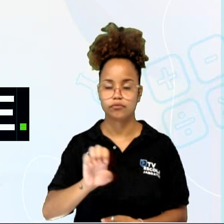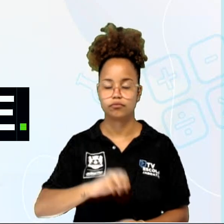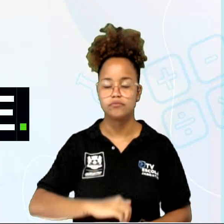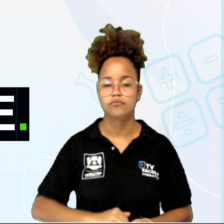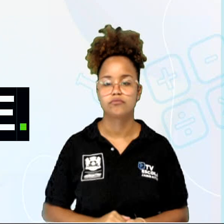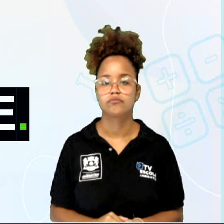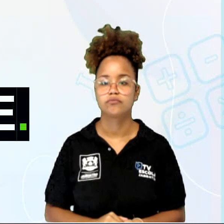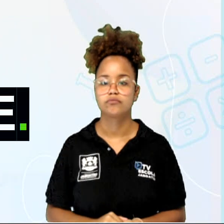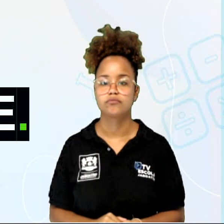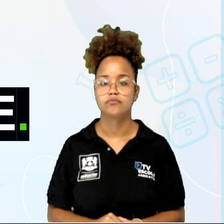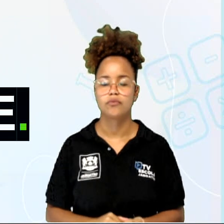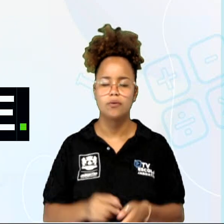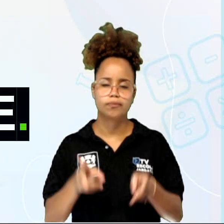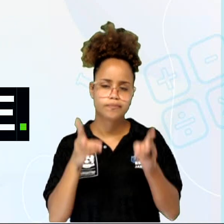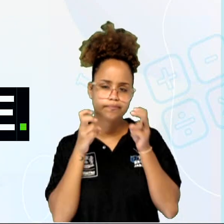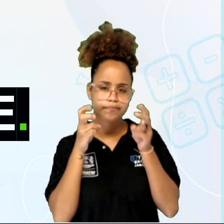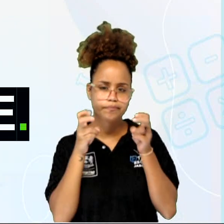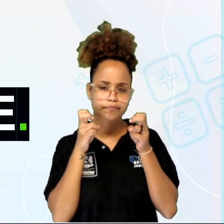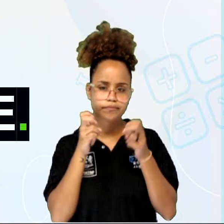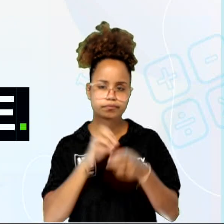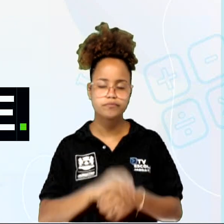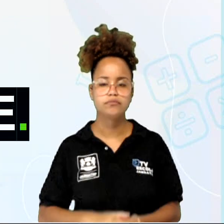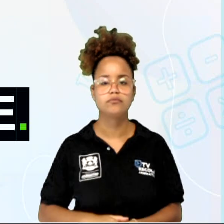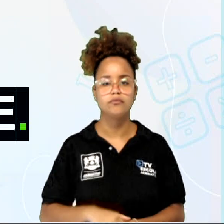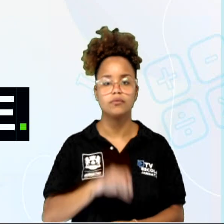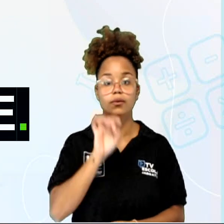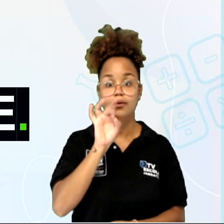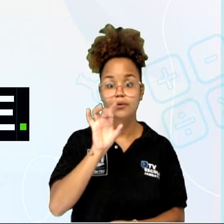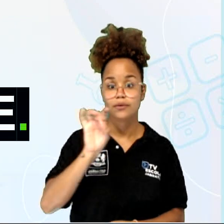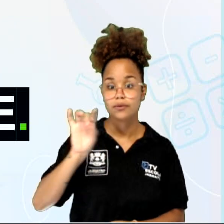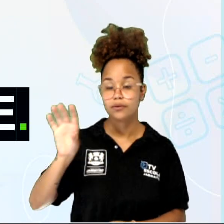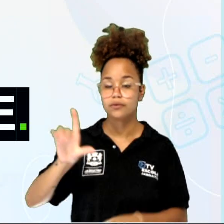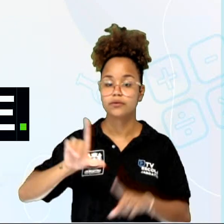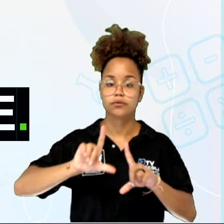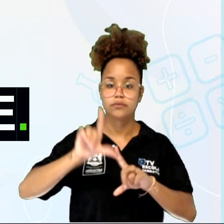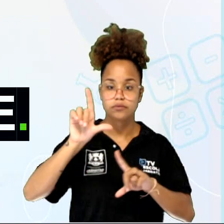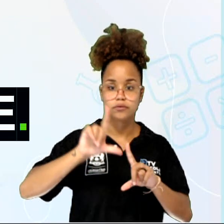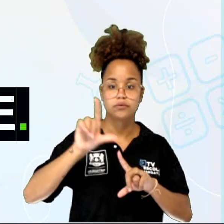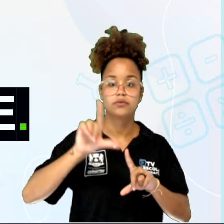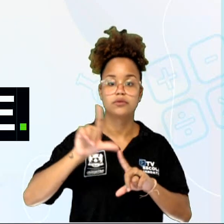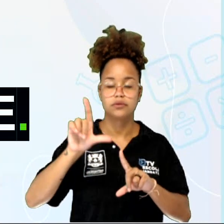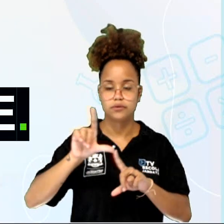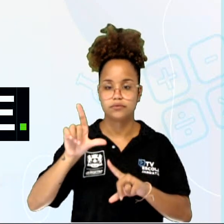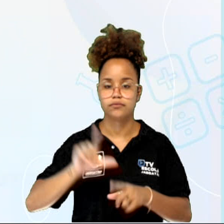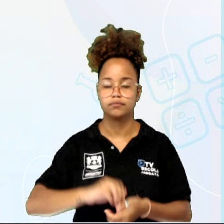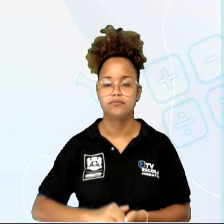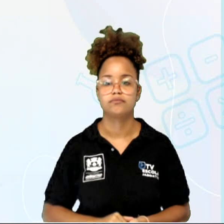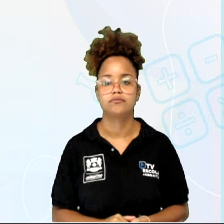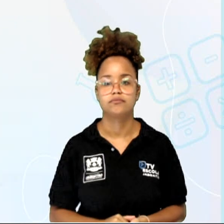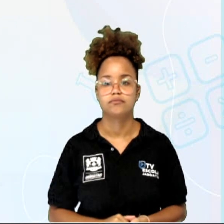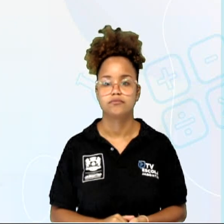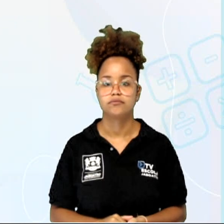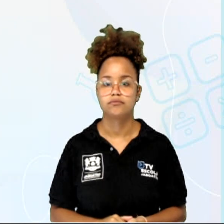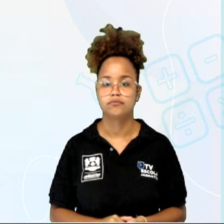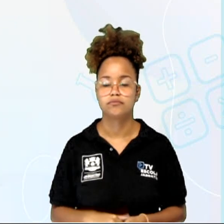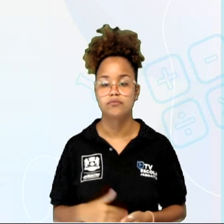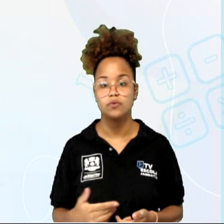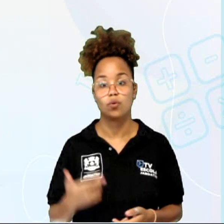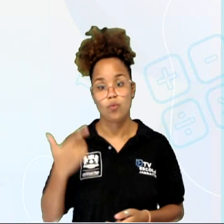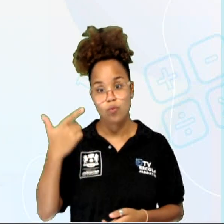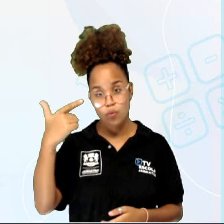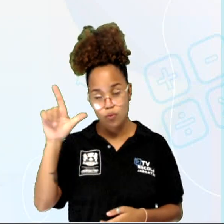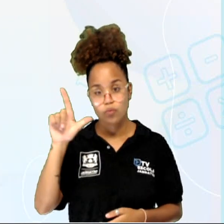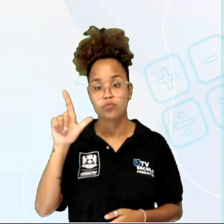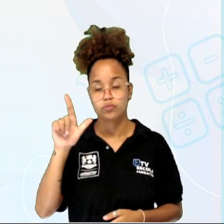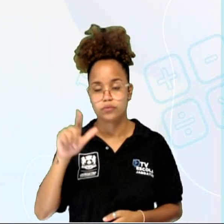U-R-P-L-E. Percebam, cada letra por letra. Próxima